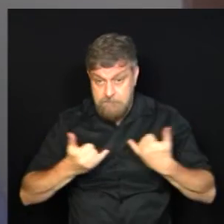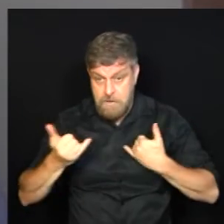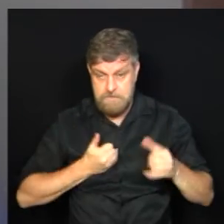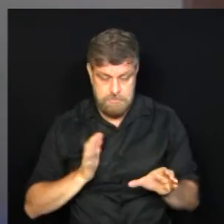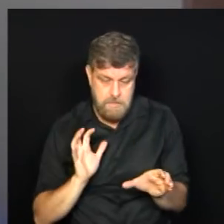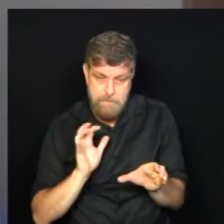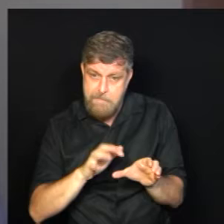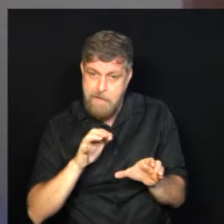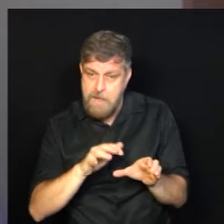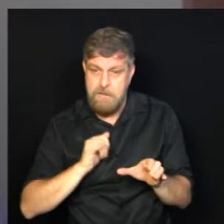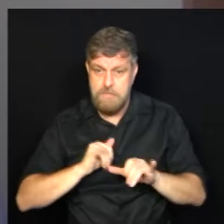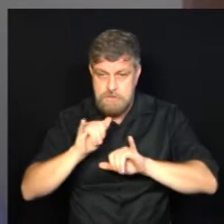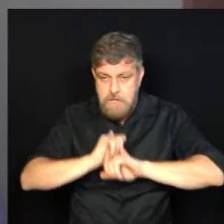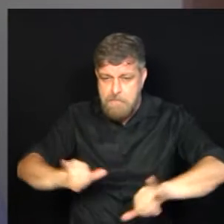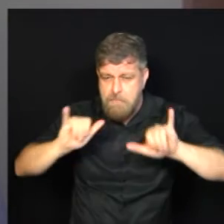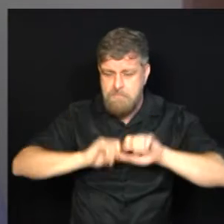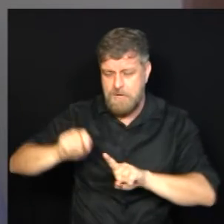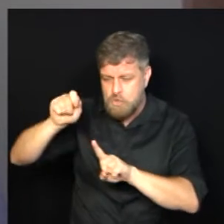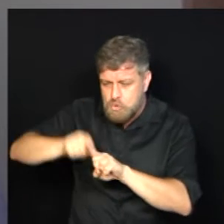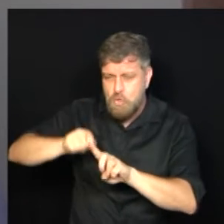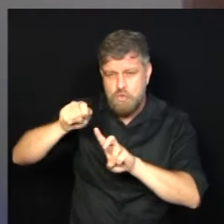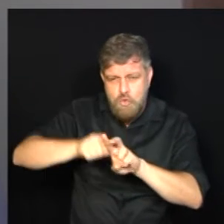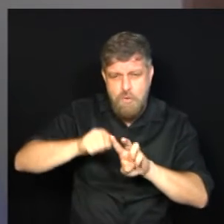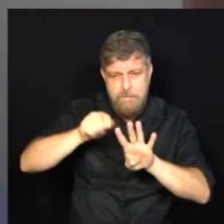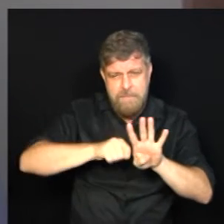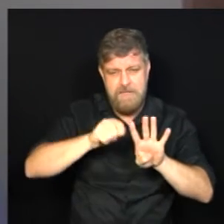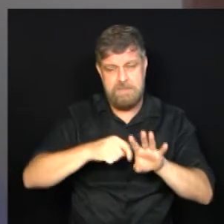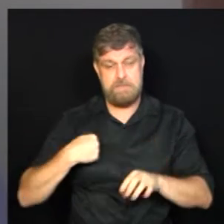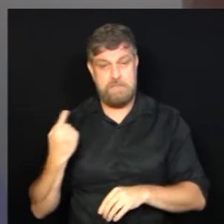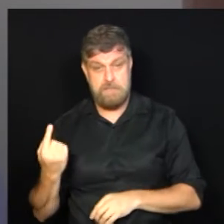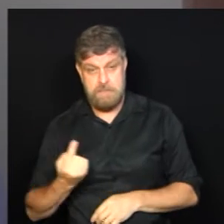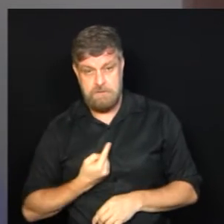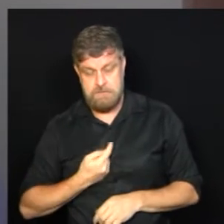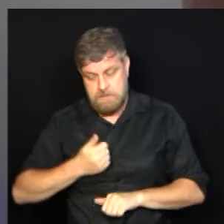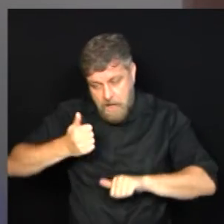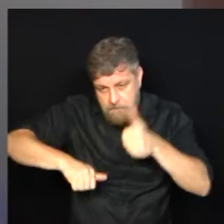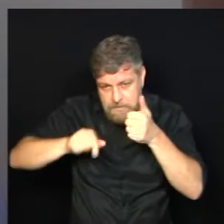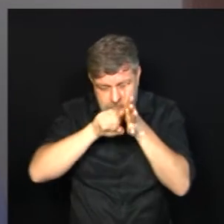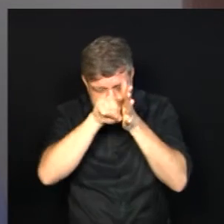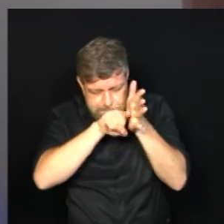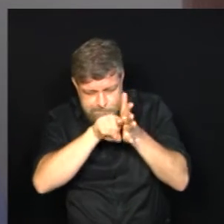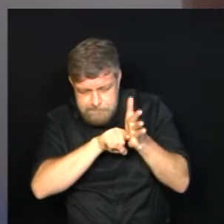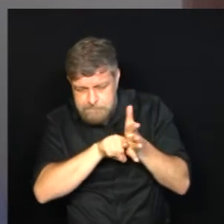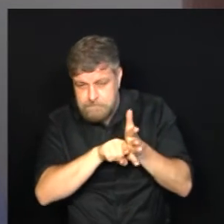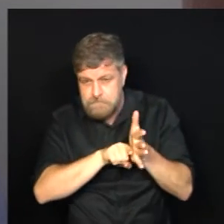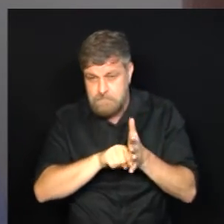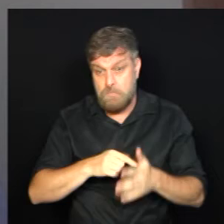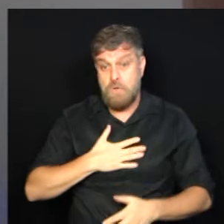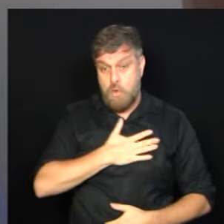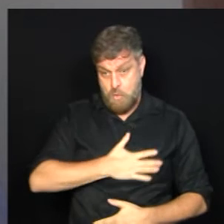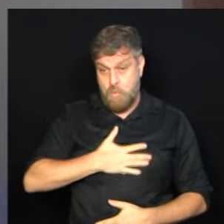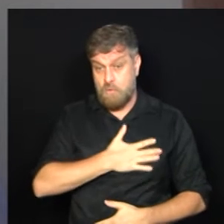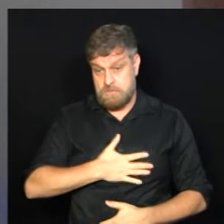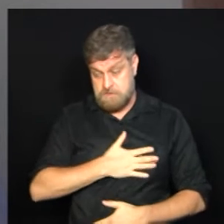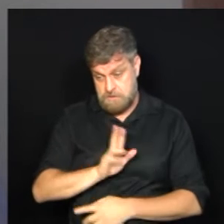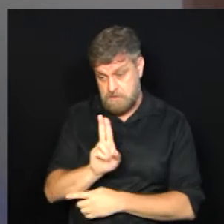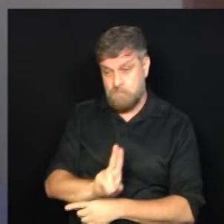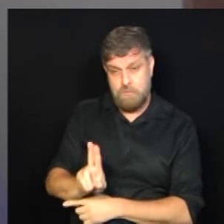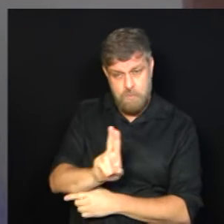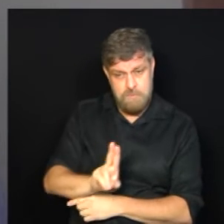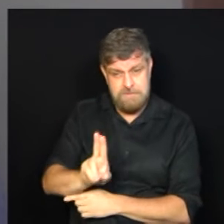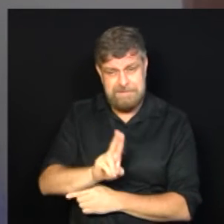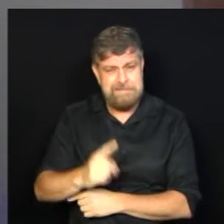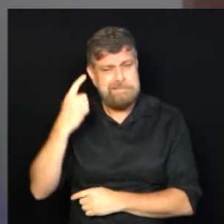tem publicado todo mês, então são dados que nós analistas gostamos de utilizar